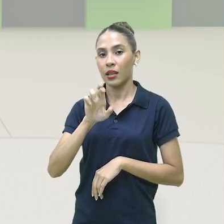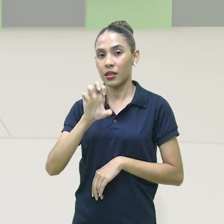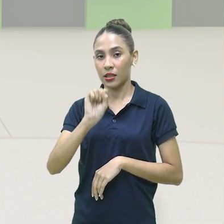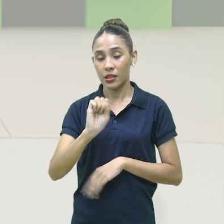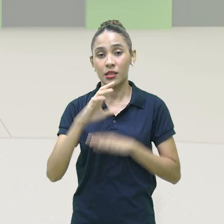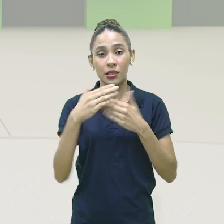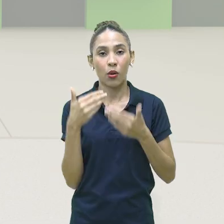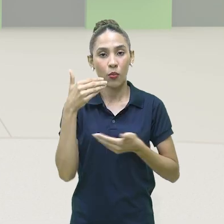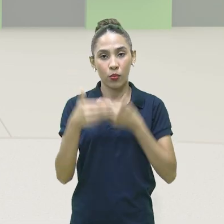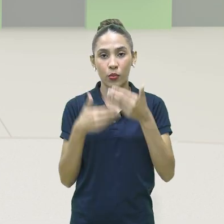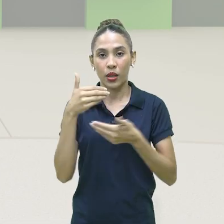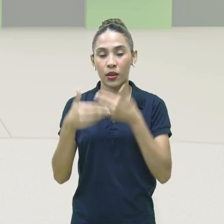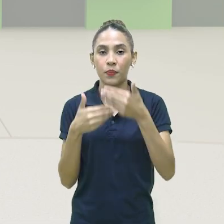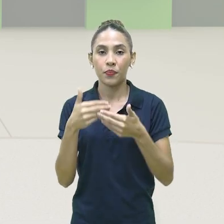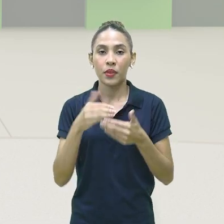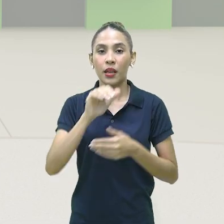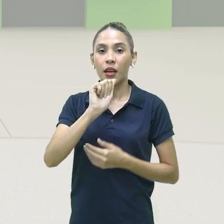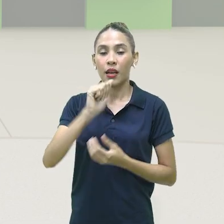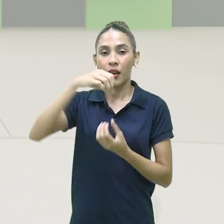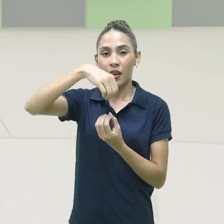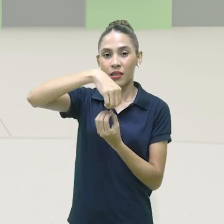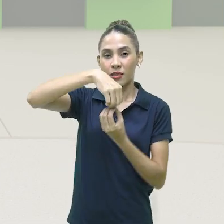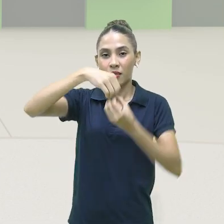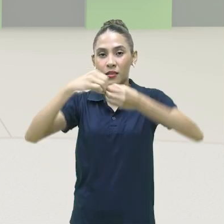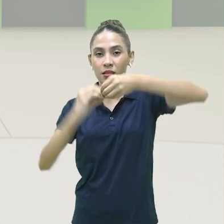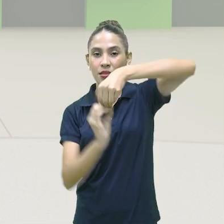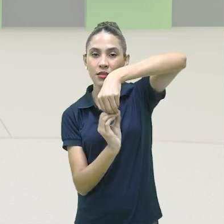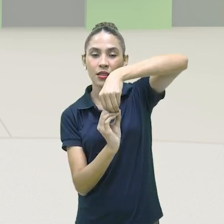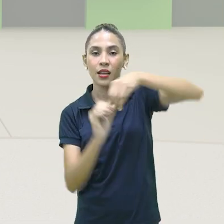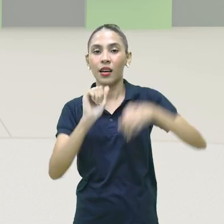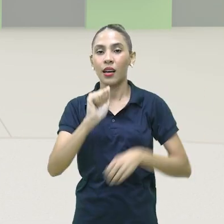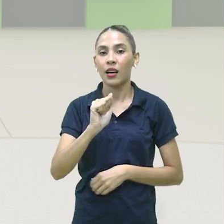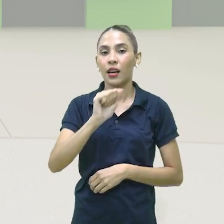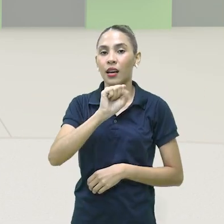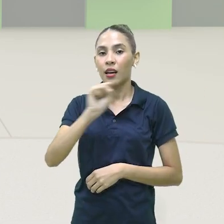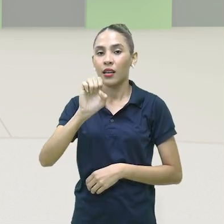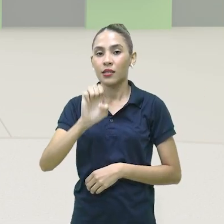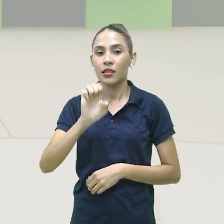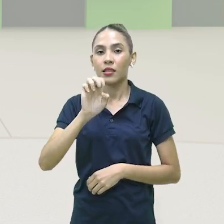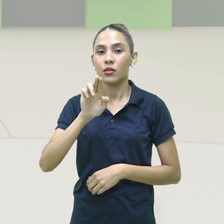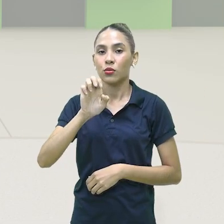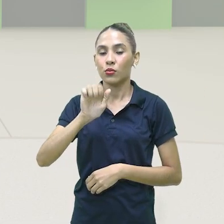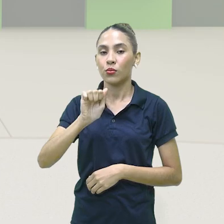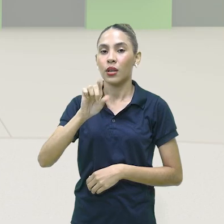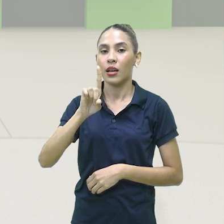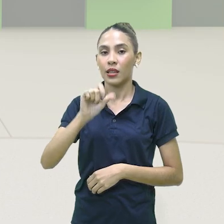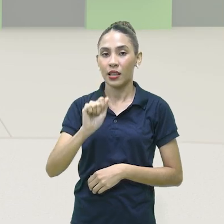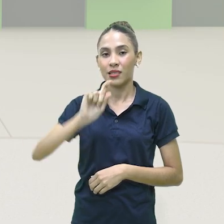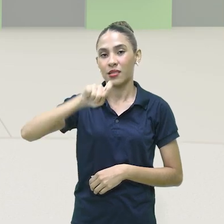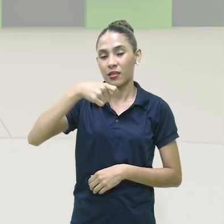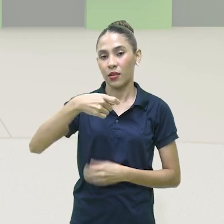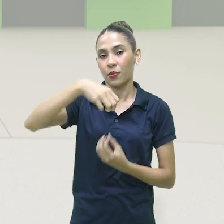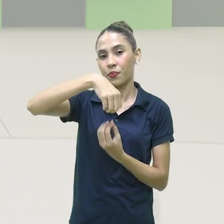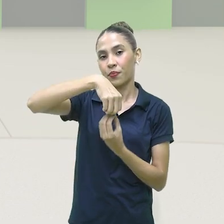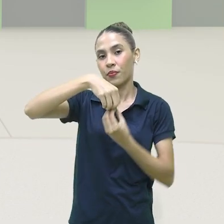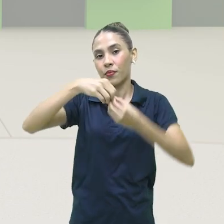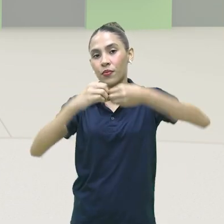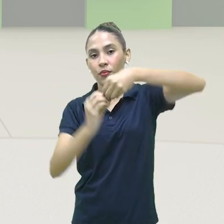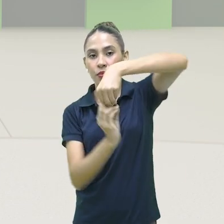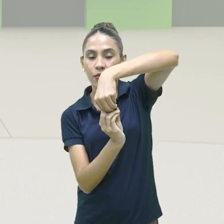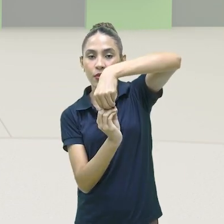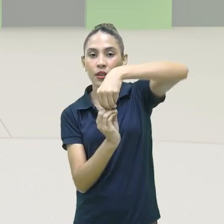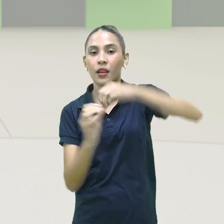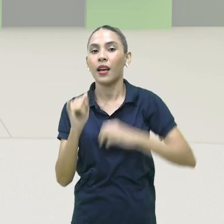de reprodução assexuada. Né? A reprodução assexuada, ela é quando os descendentes eles